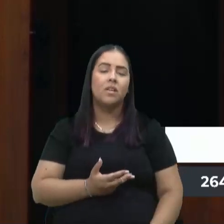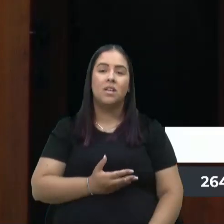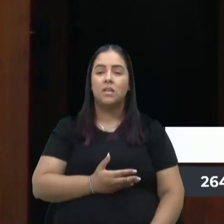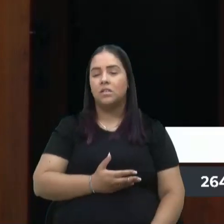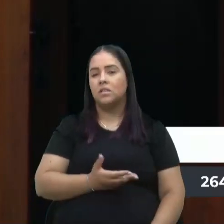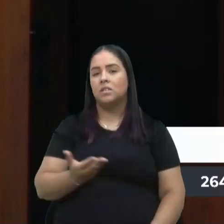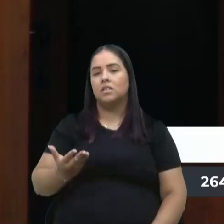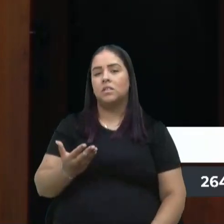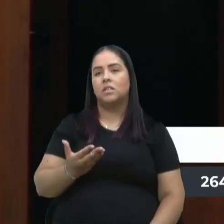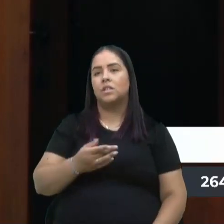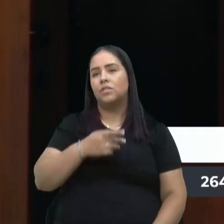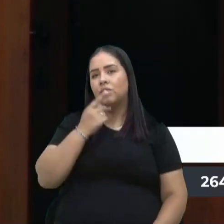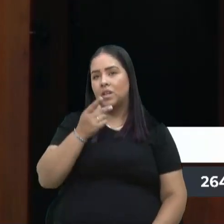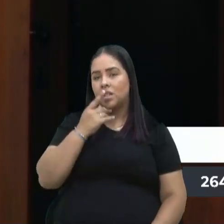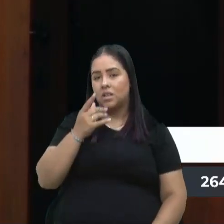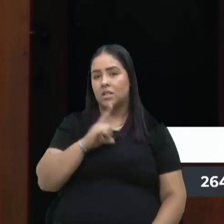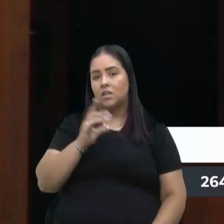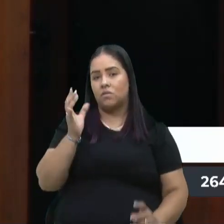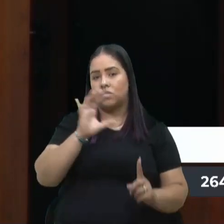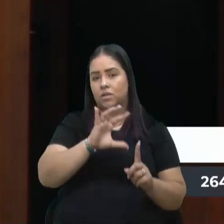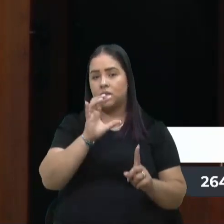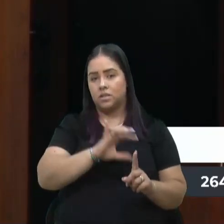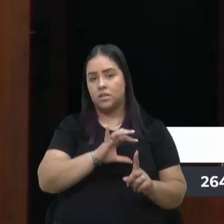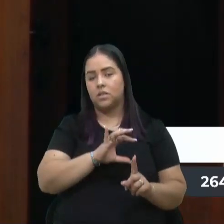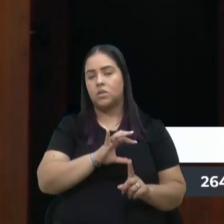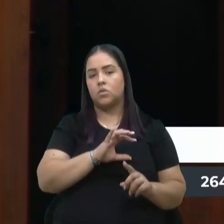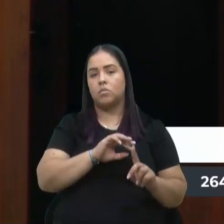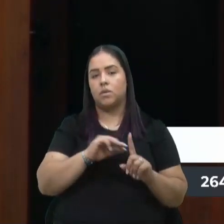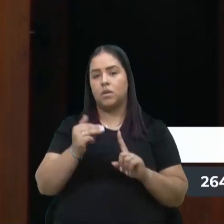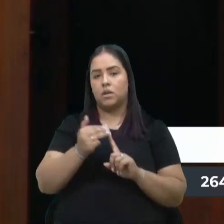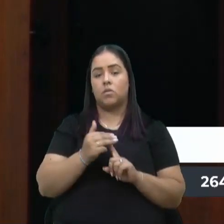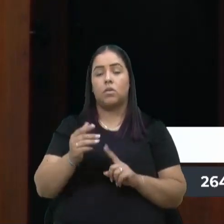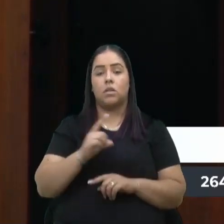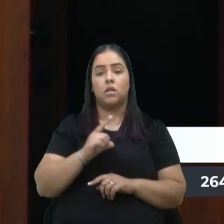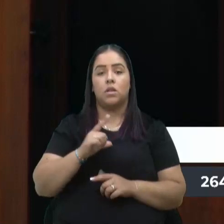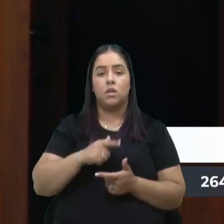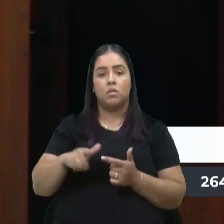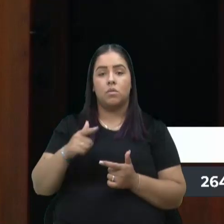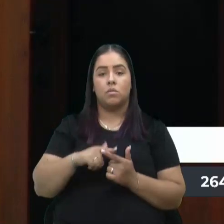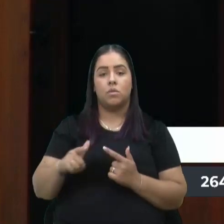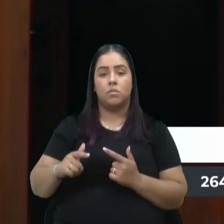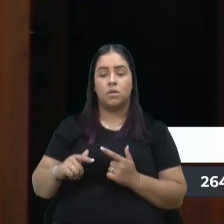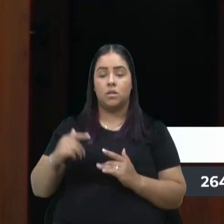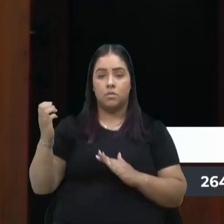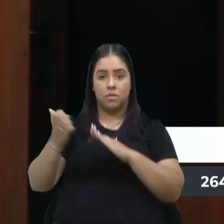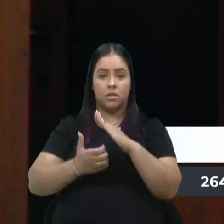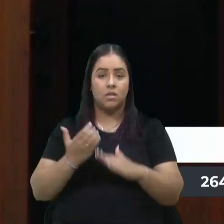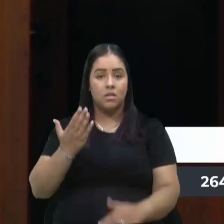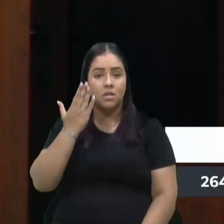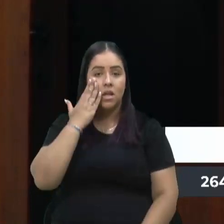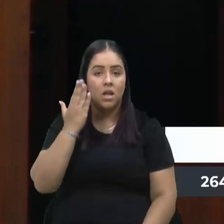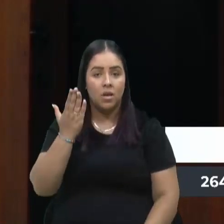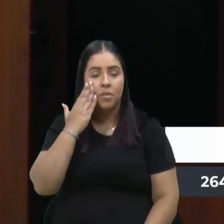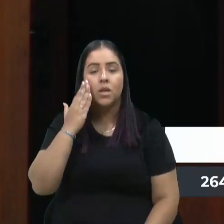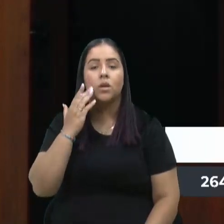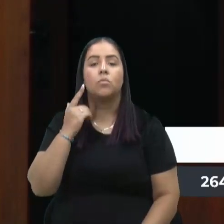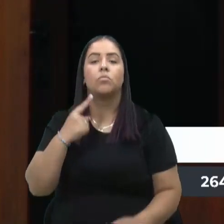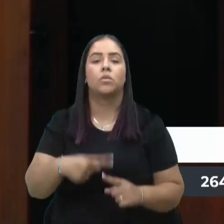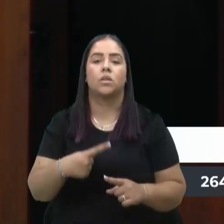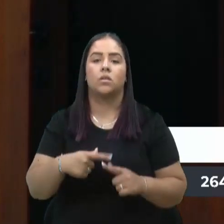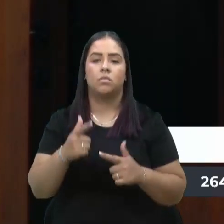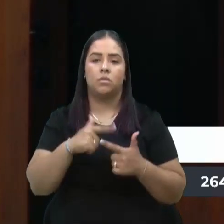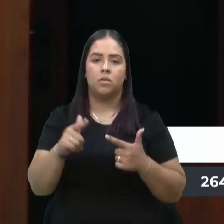pronunciamentos afetam o mercado e está trazendo problemas para o empresário. E sabe para quem vai respingar?